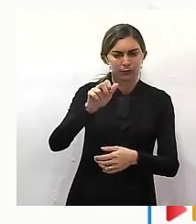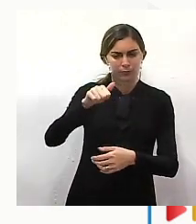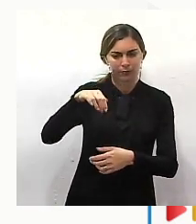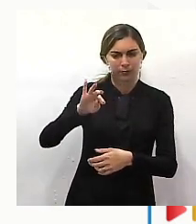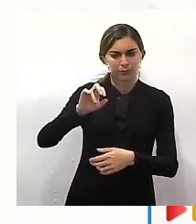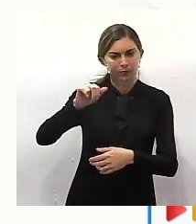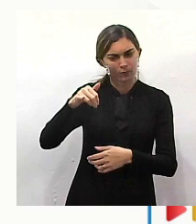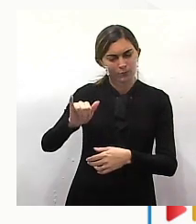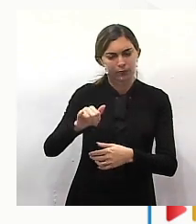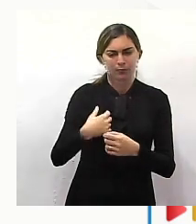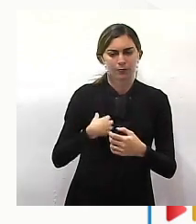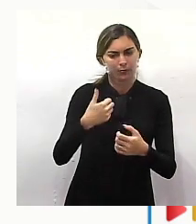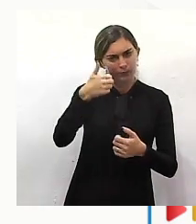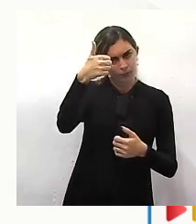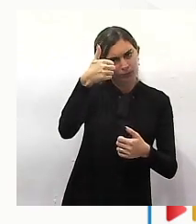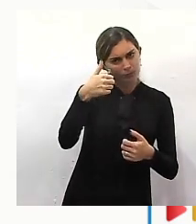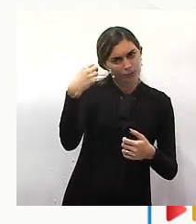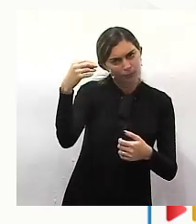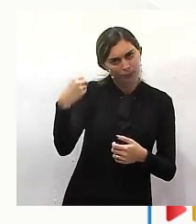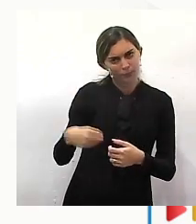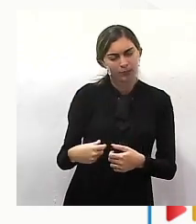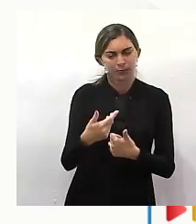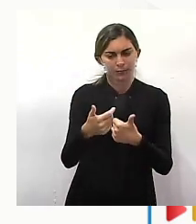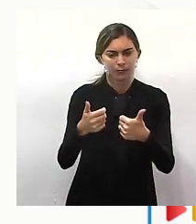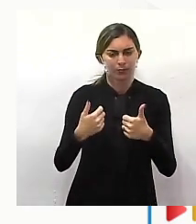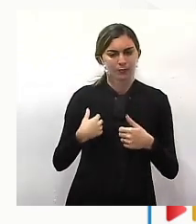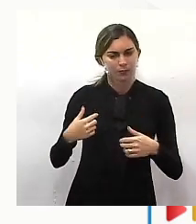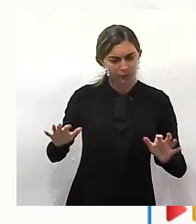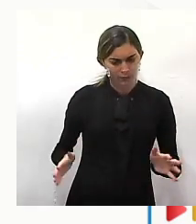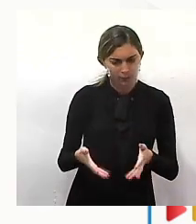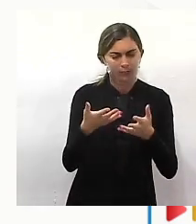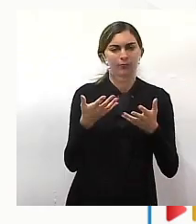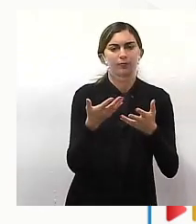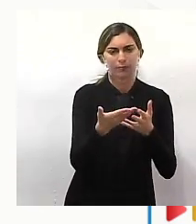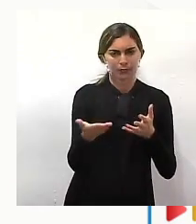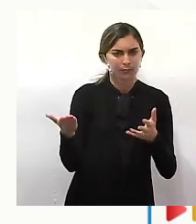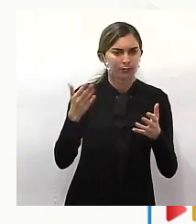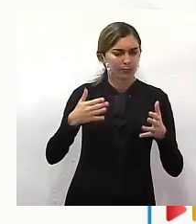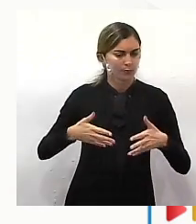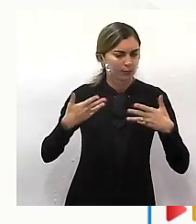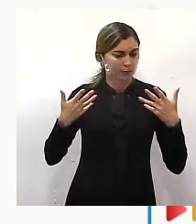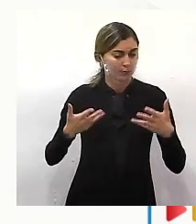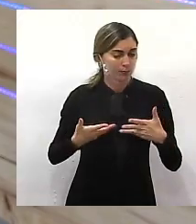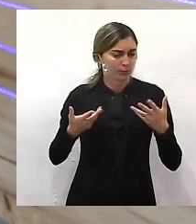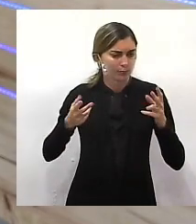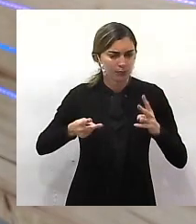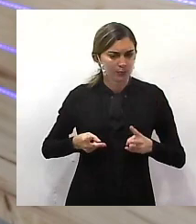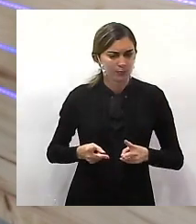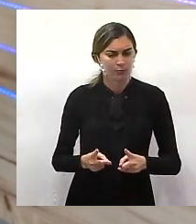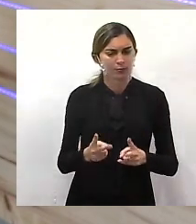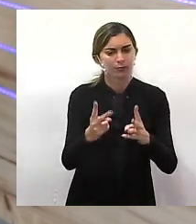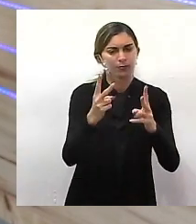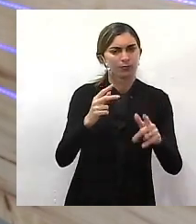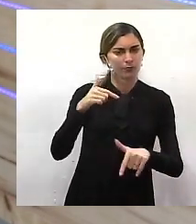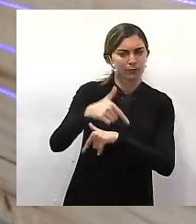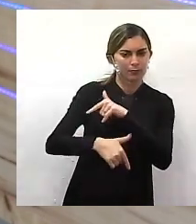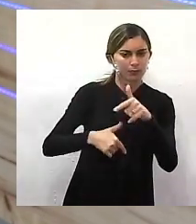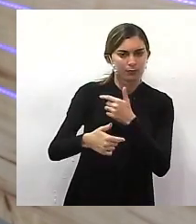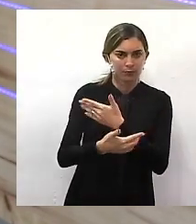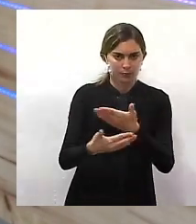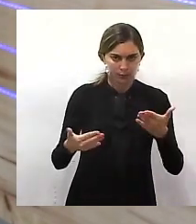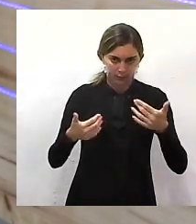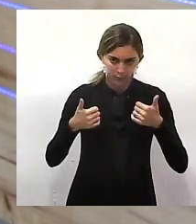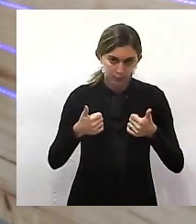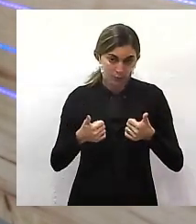Antônio, deixa aquele joinha aí pra gente ficar aí alegre e continuar esse trabalho para vocês,